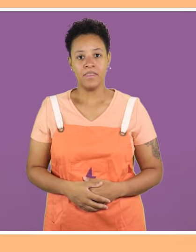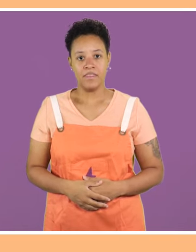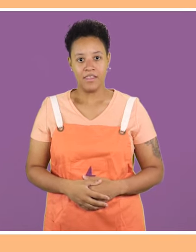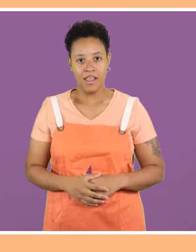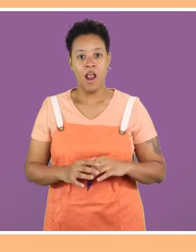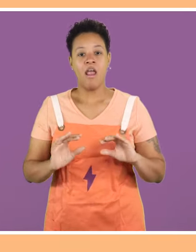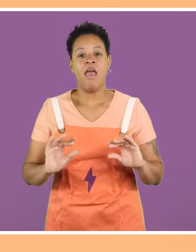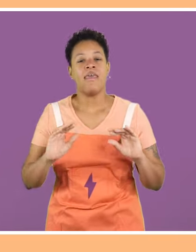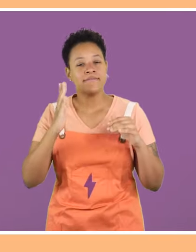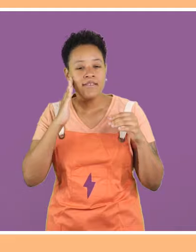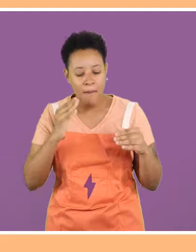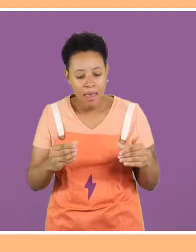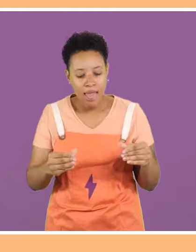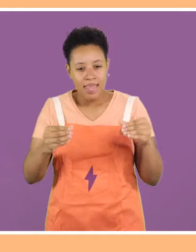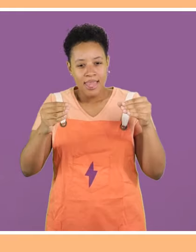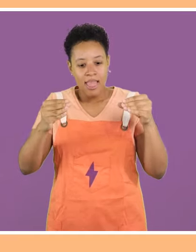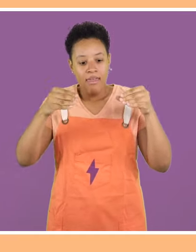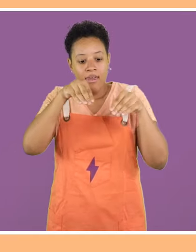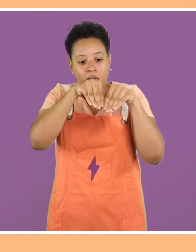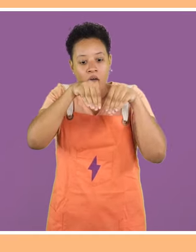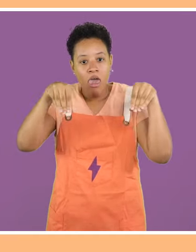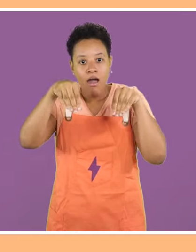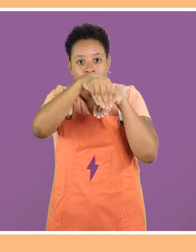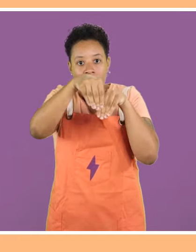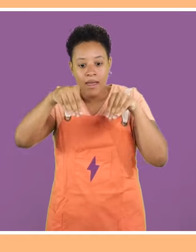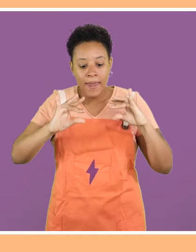Dobre o tecido para fazer o vinco.